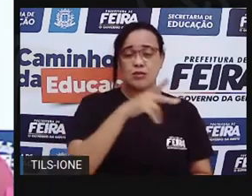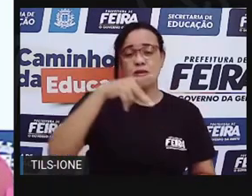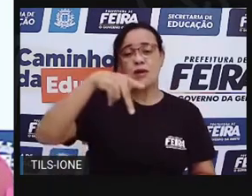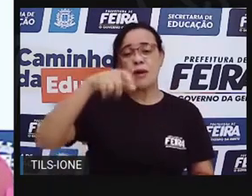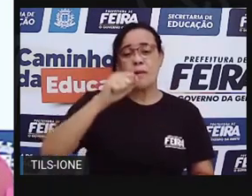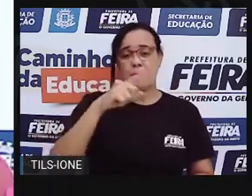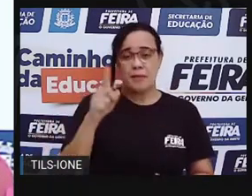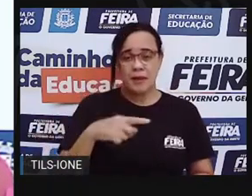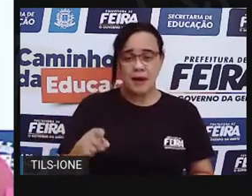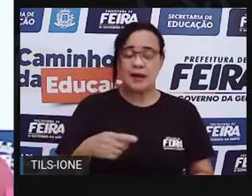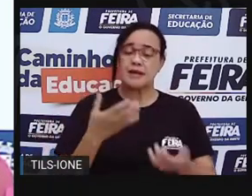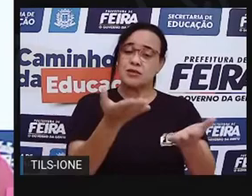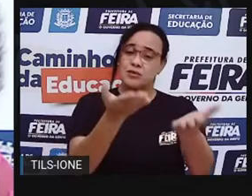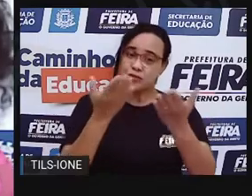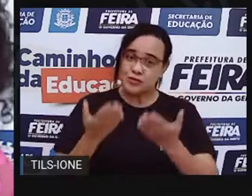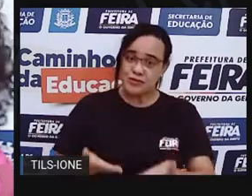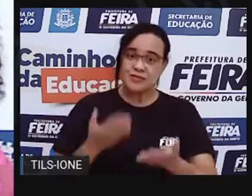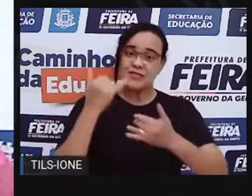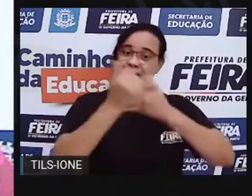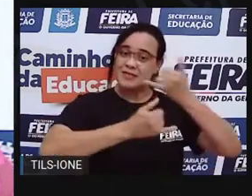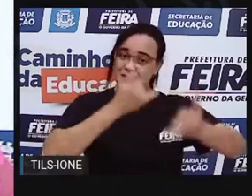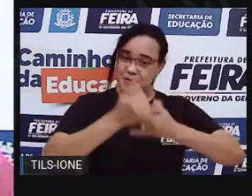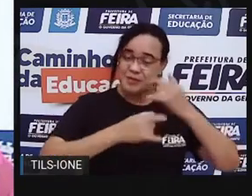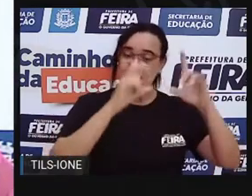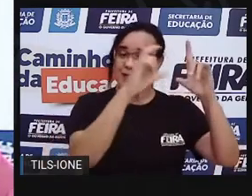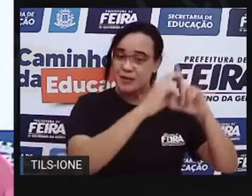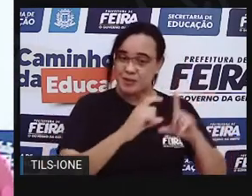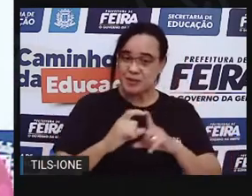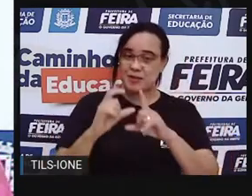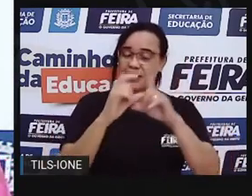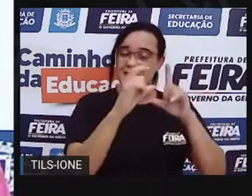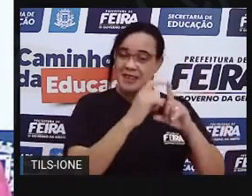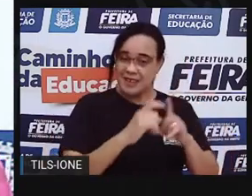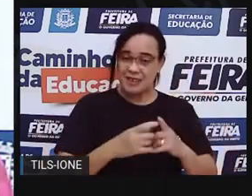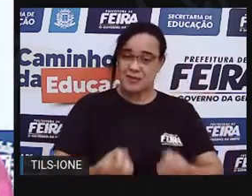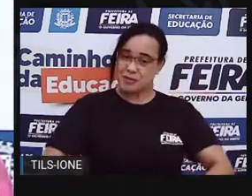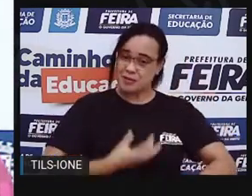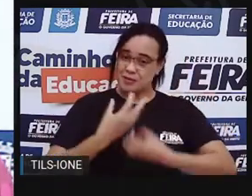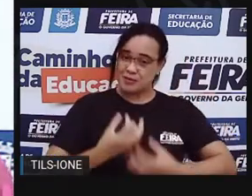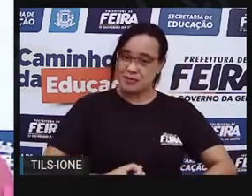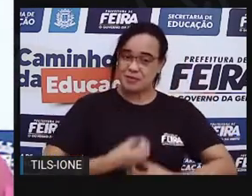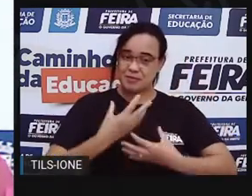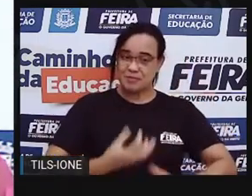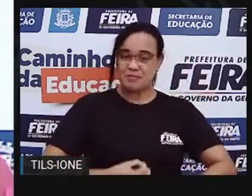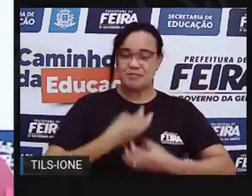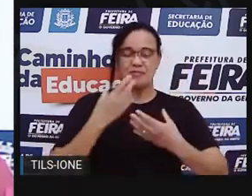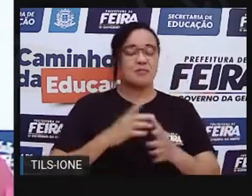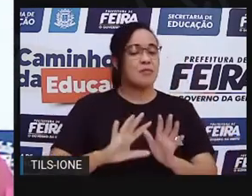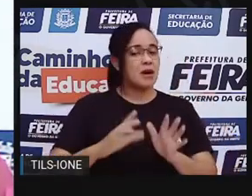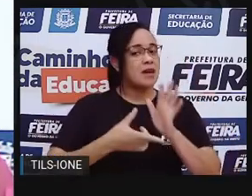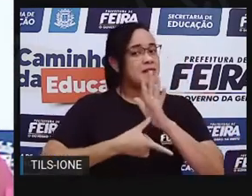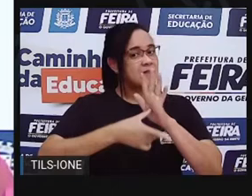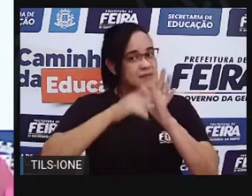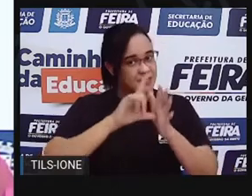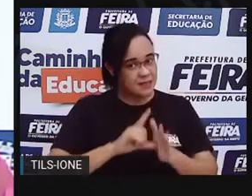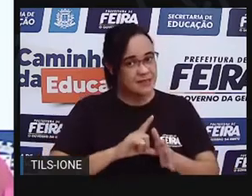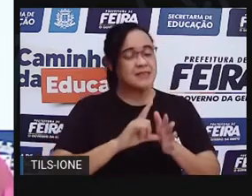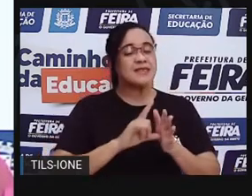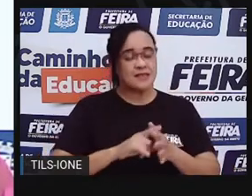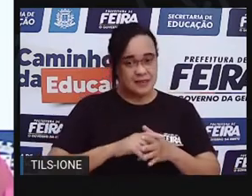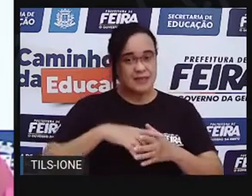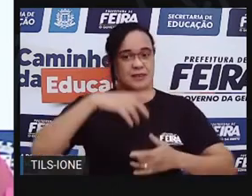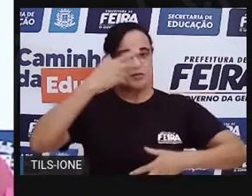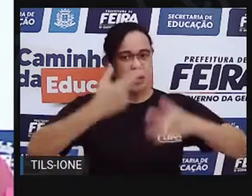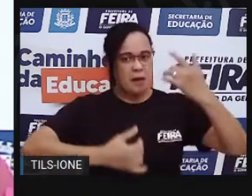palavras. Você acredita, Proci? Eu acredito. E eu quero ouvir. Mas antes de falar,